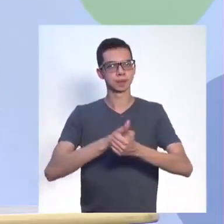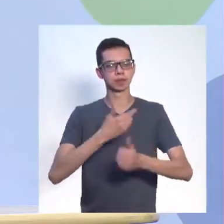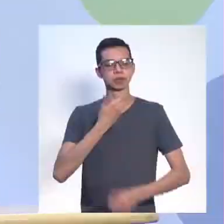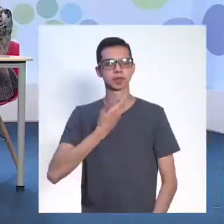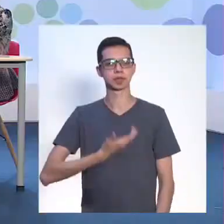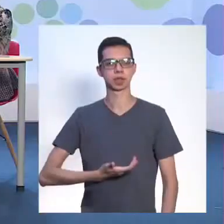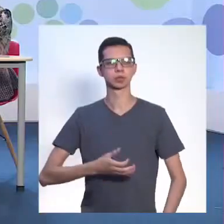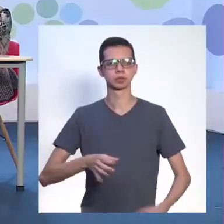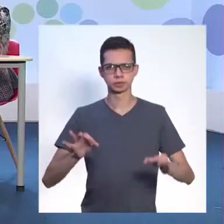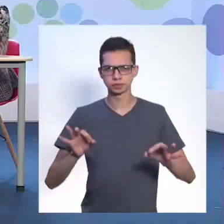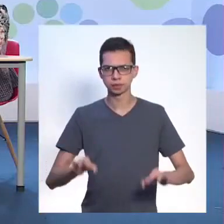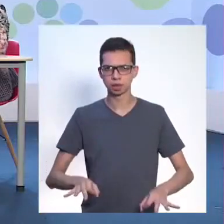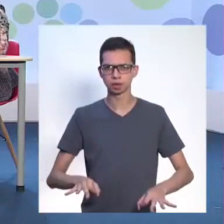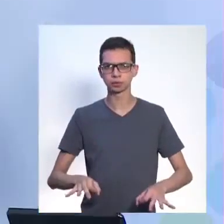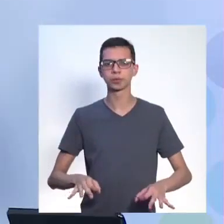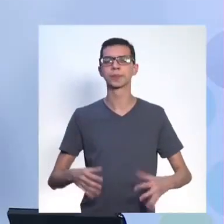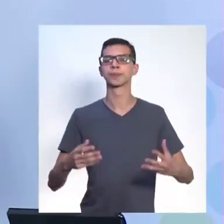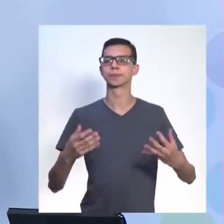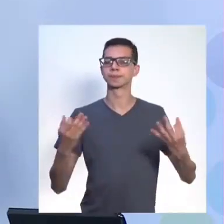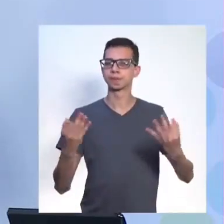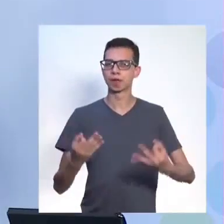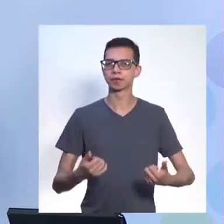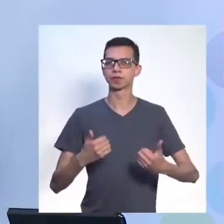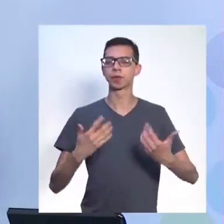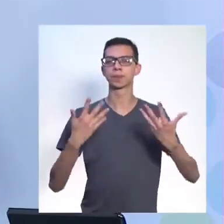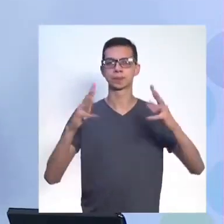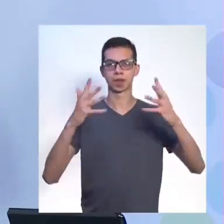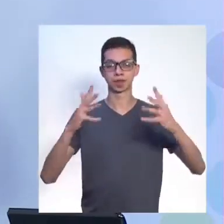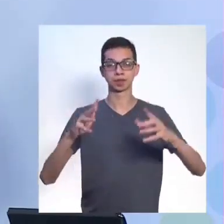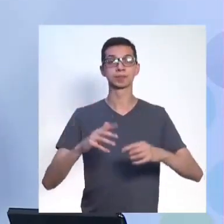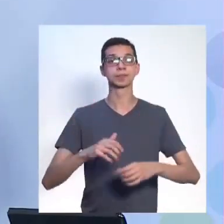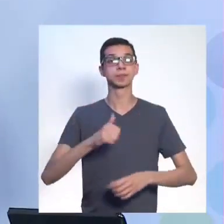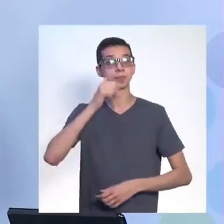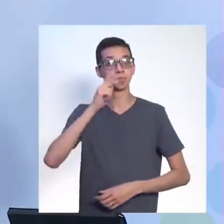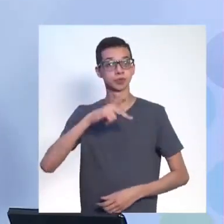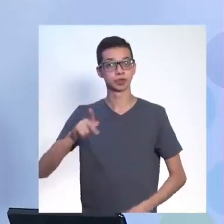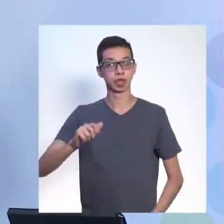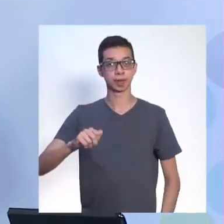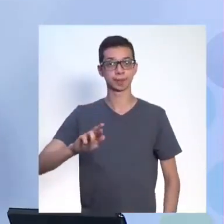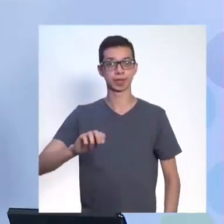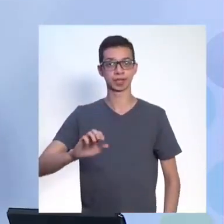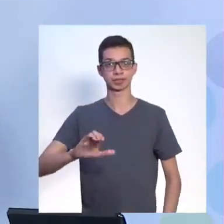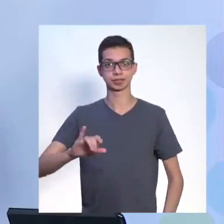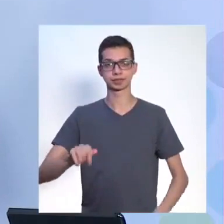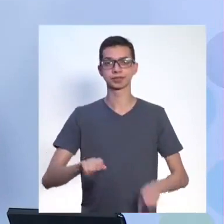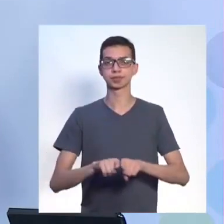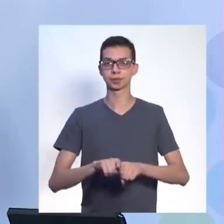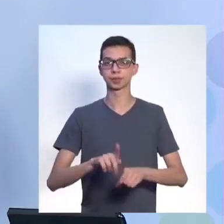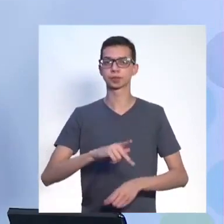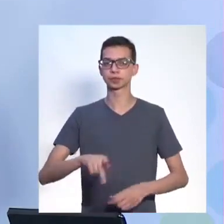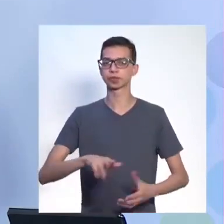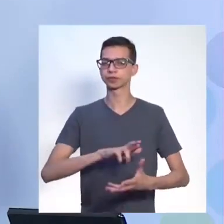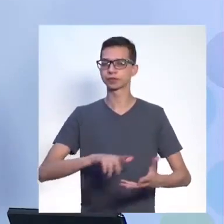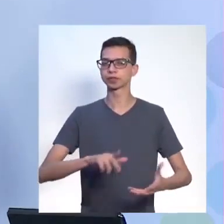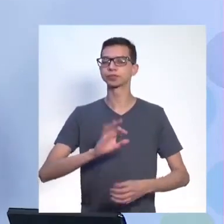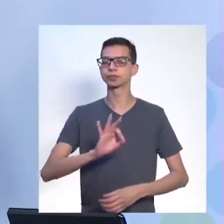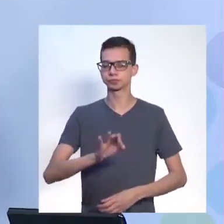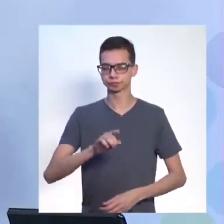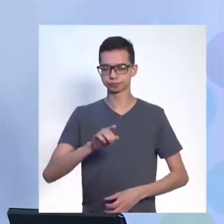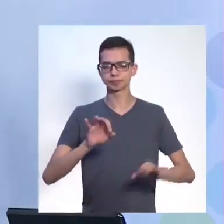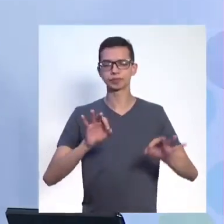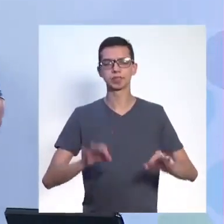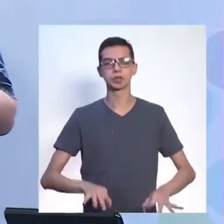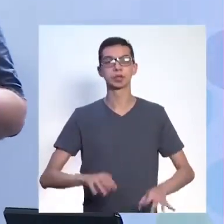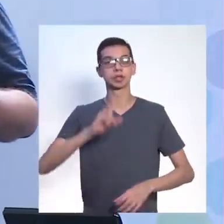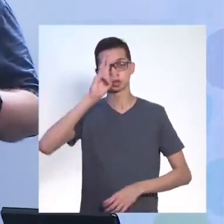chat. É isso mesmo? Perfeitamente. Parabéns à professora Aparecida, né? Isso. E aos outros professores, parabéns, é isso aí mesmo. A história que se conta é